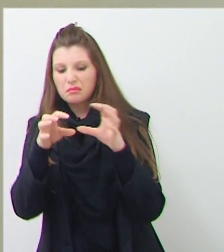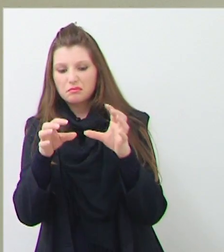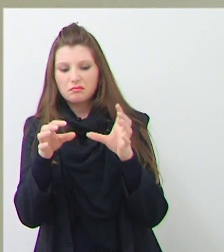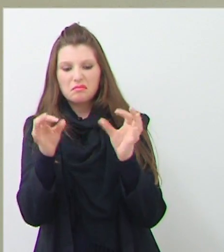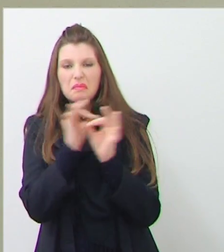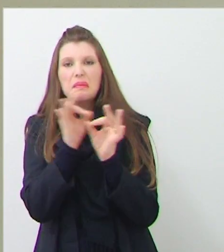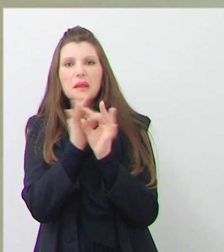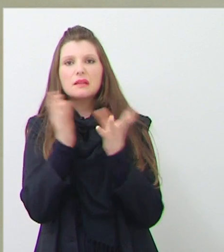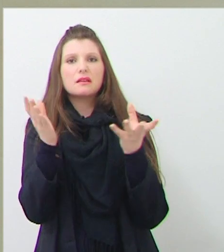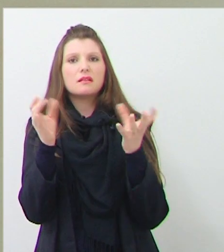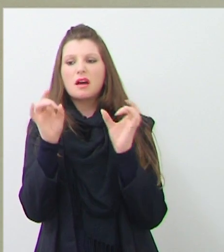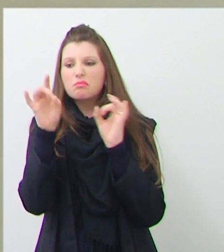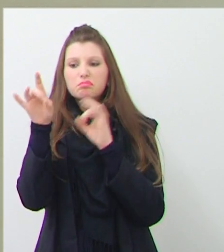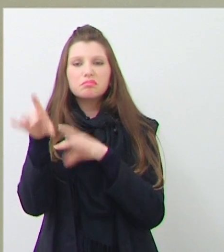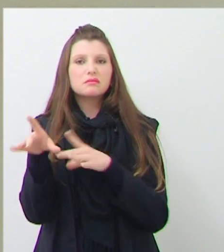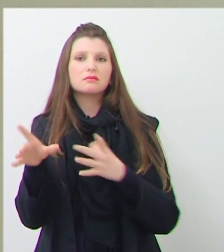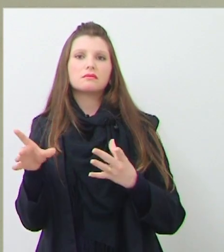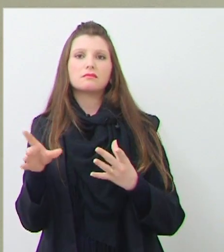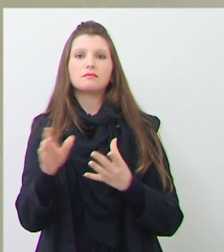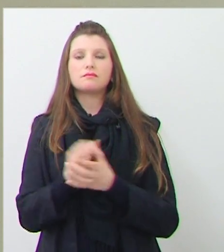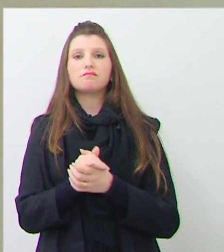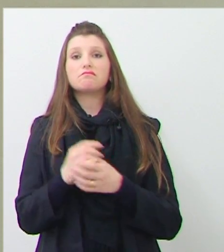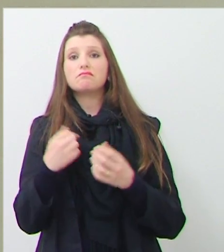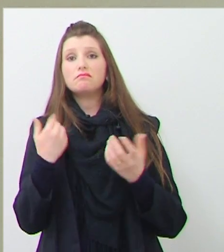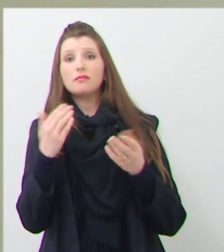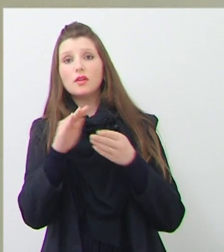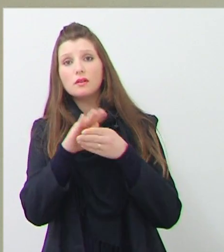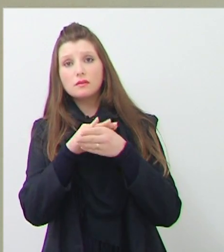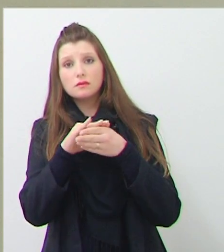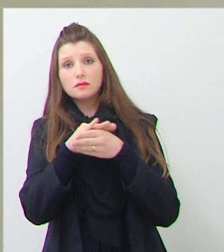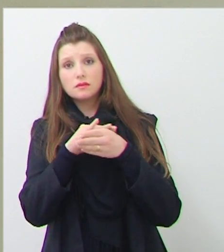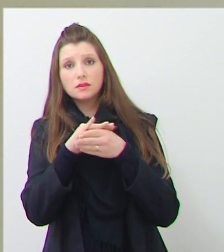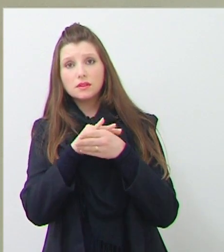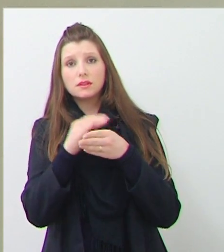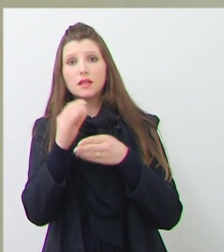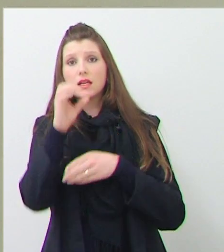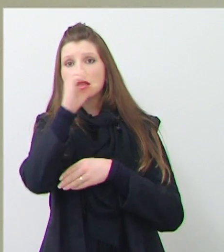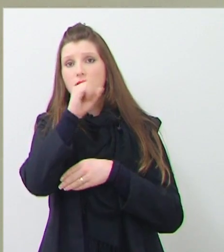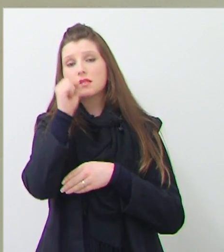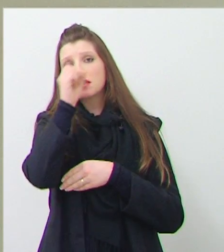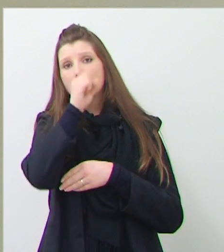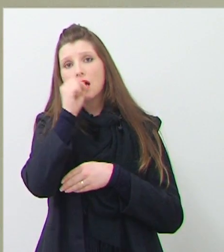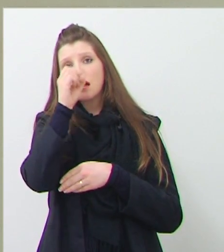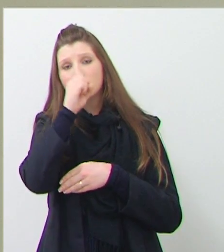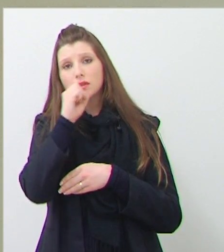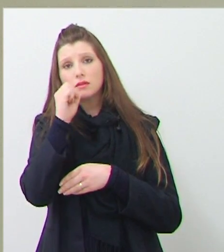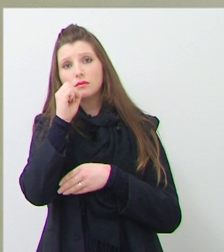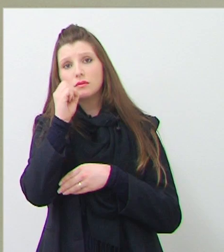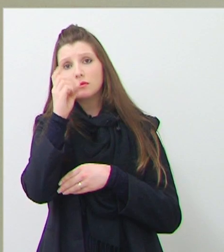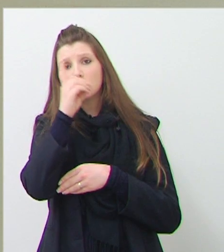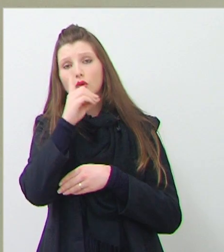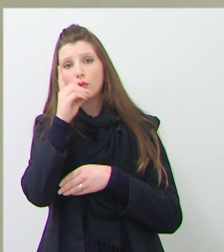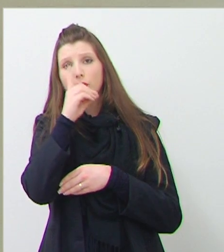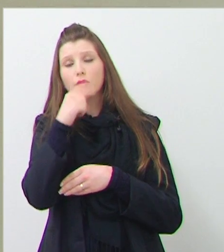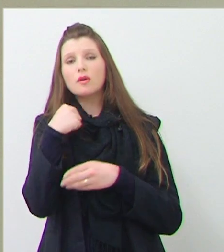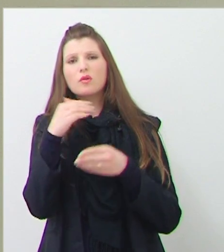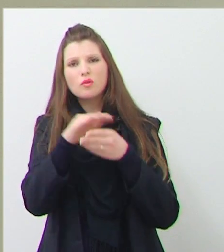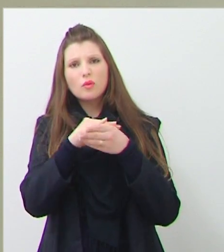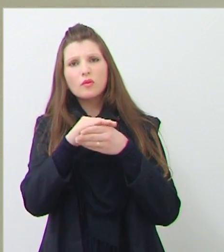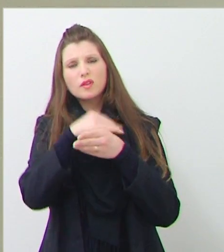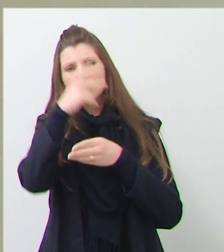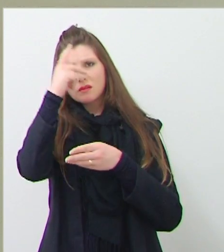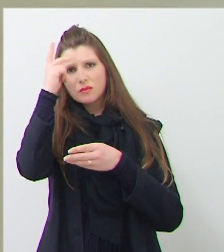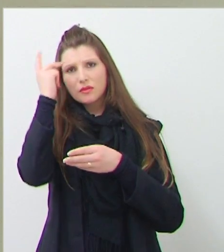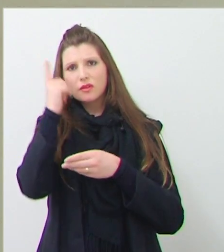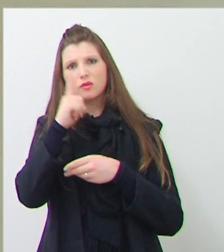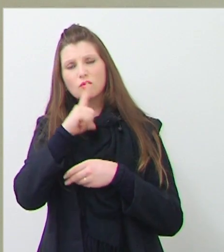nada. Então, eu até conversei com... Estava no final de semana, no lugar, conversando com o prefeito. Tinha alguém